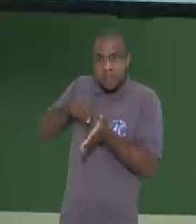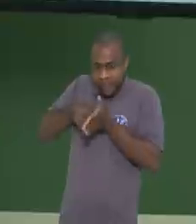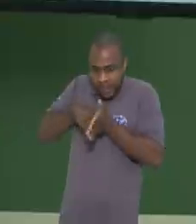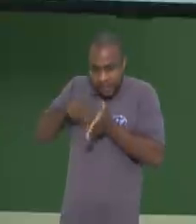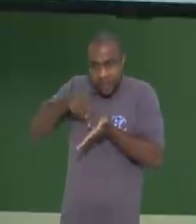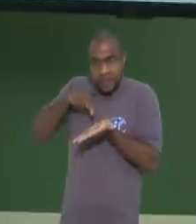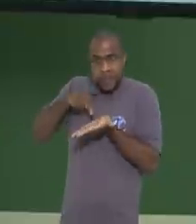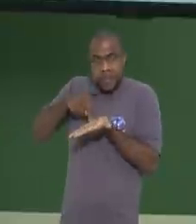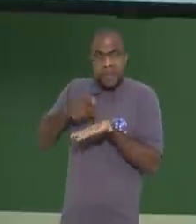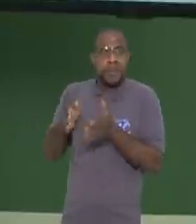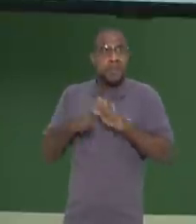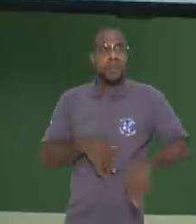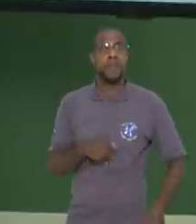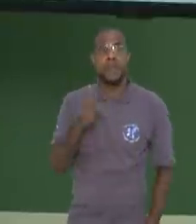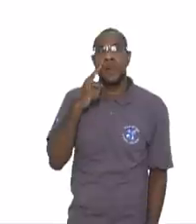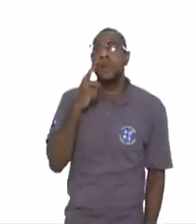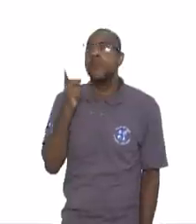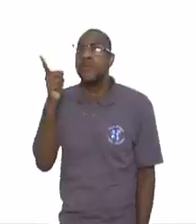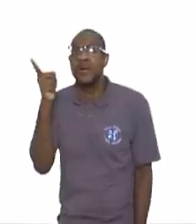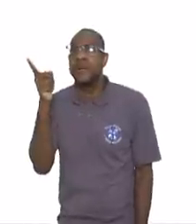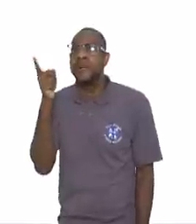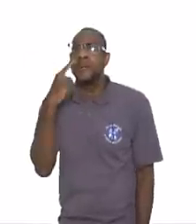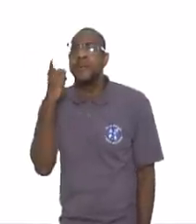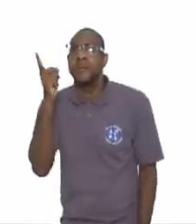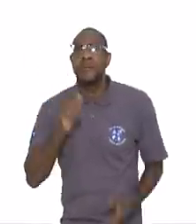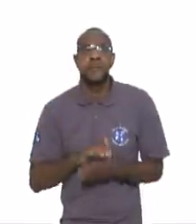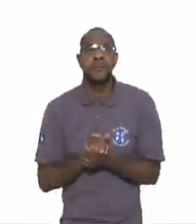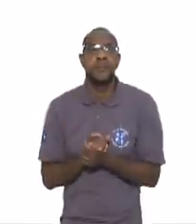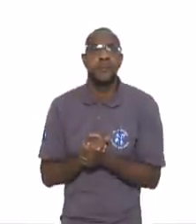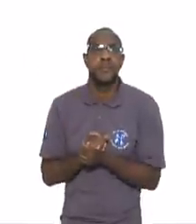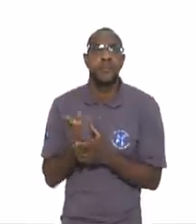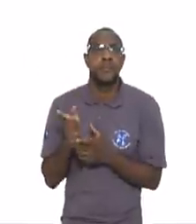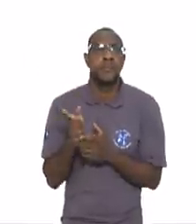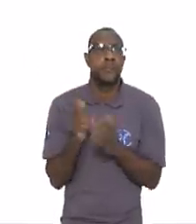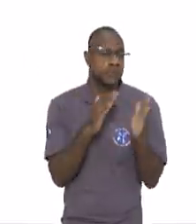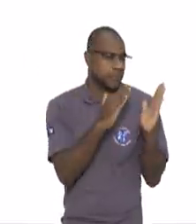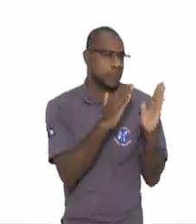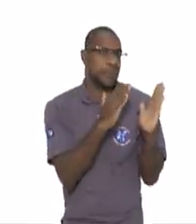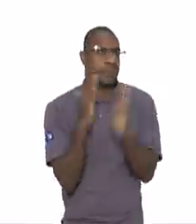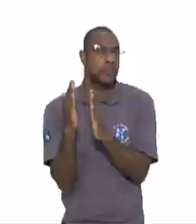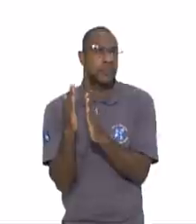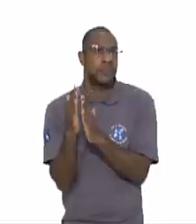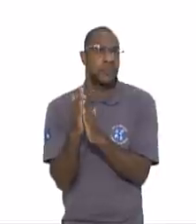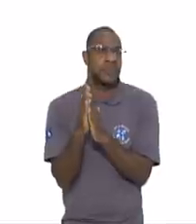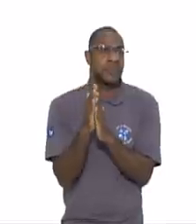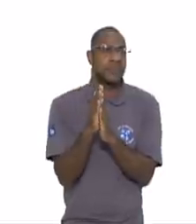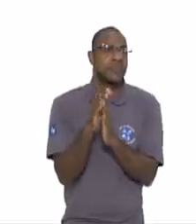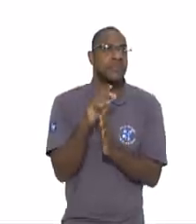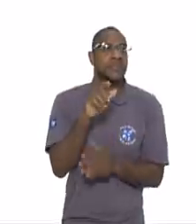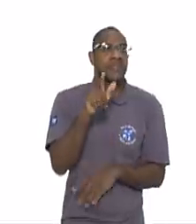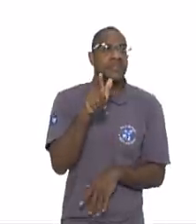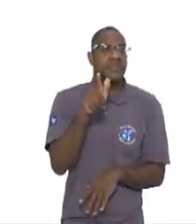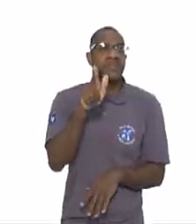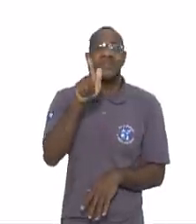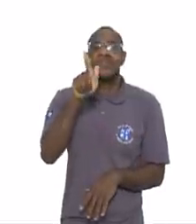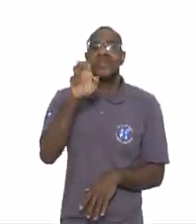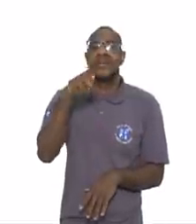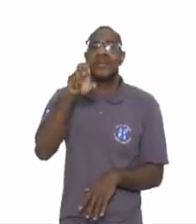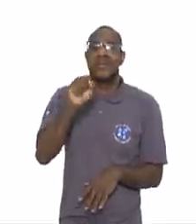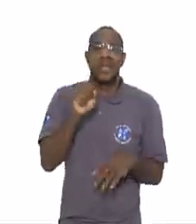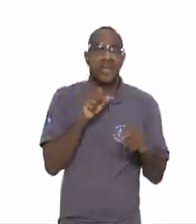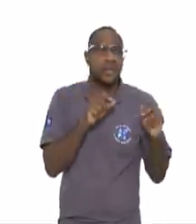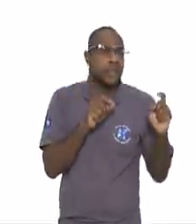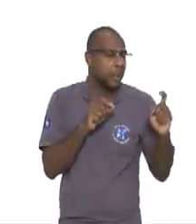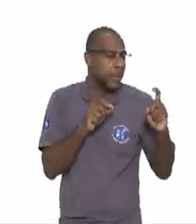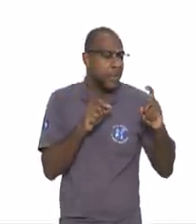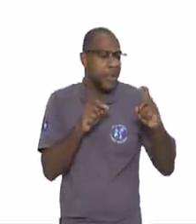né? Então, veja aqui mostrando uma animação que fica um pouco mais fácil. Ó. Passa lá a proteína, tá lá o gene com uma carinha de triste, porque ele estava com a mutação, vai